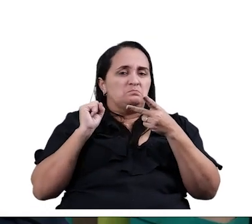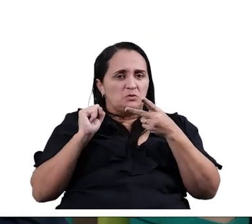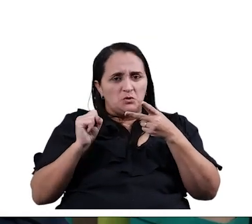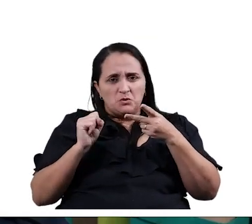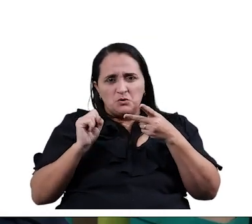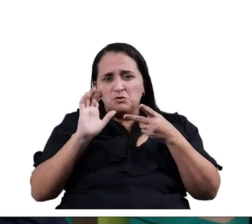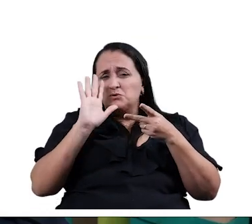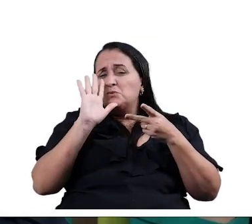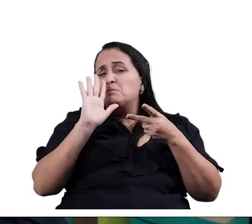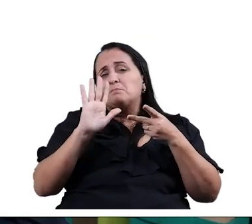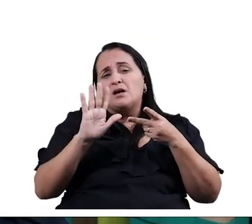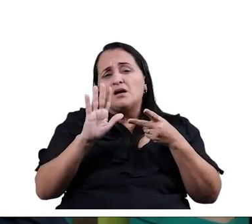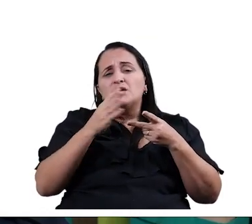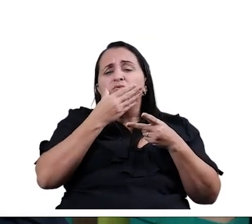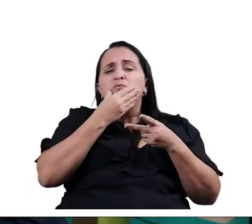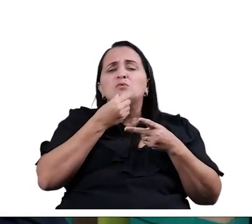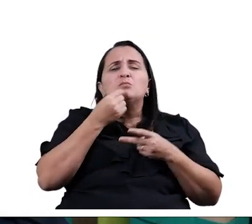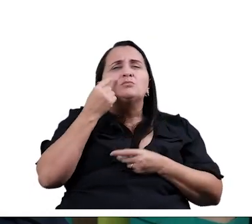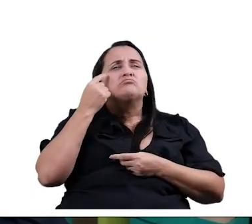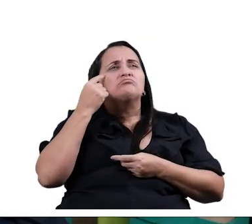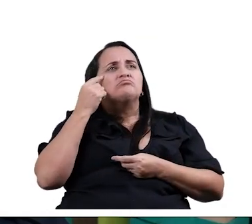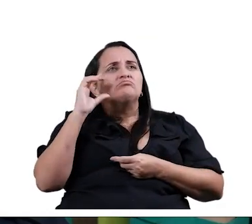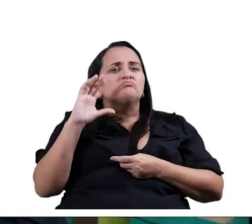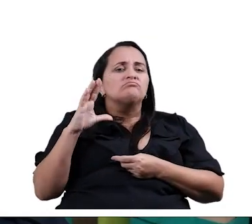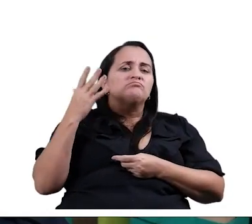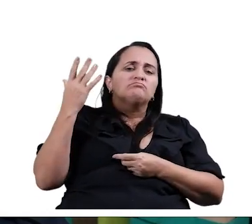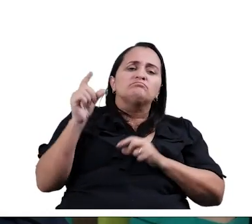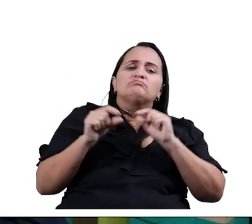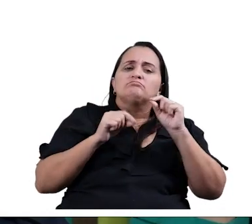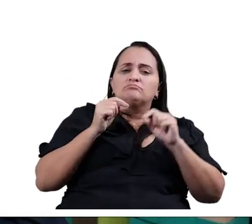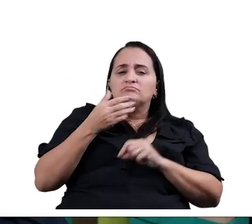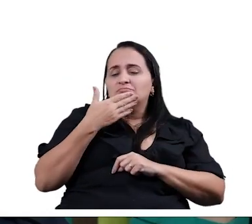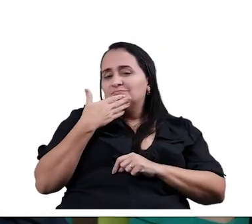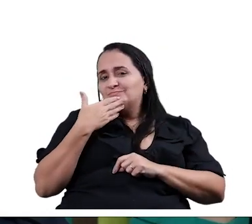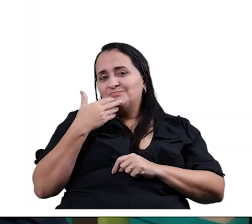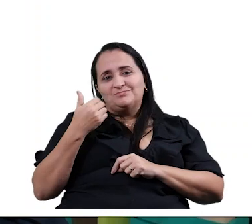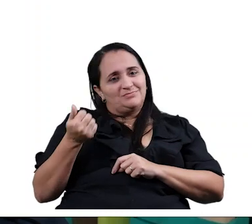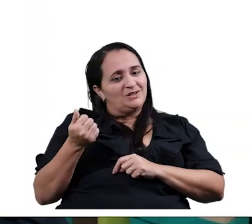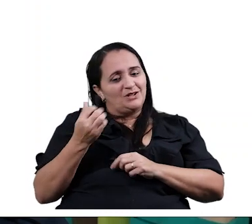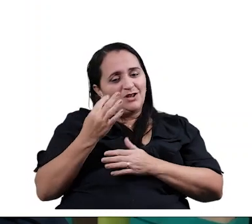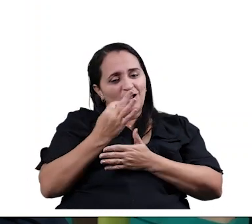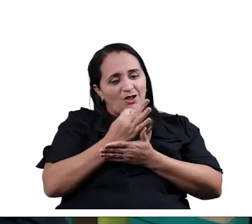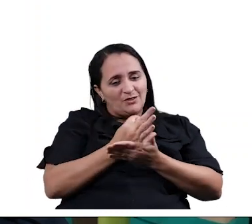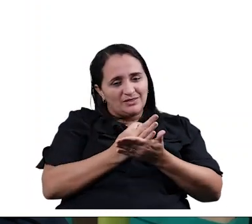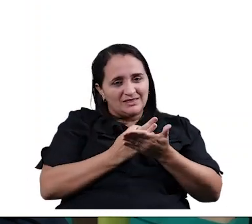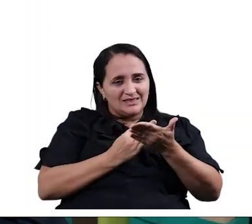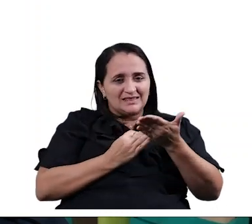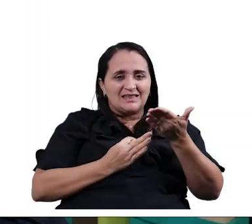o quê? Ele resolveu fazer um texto